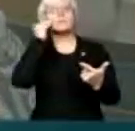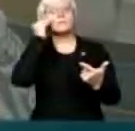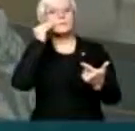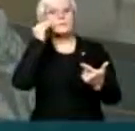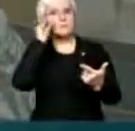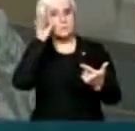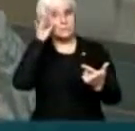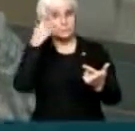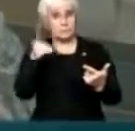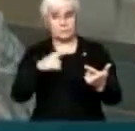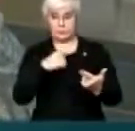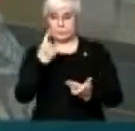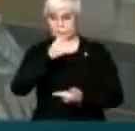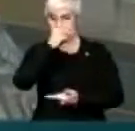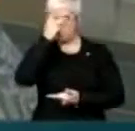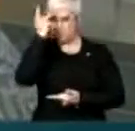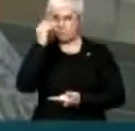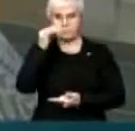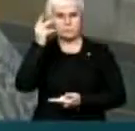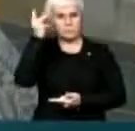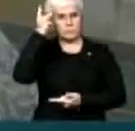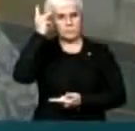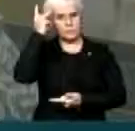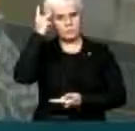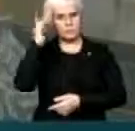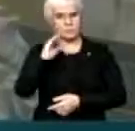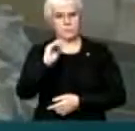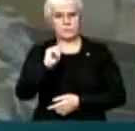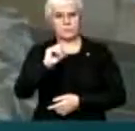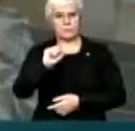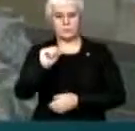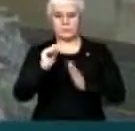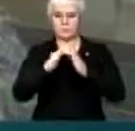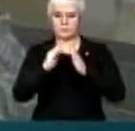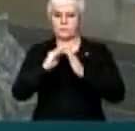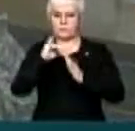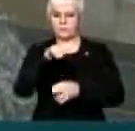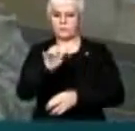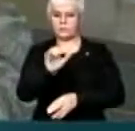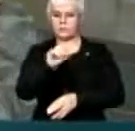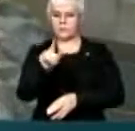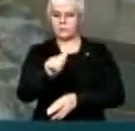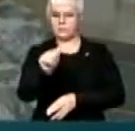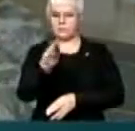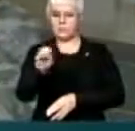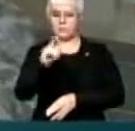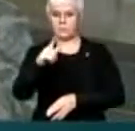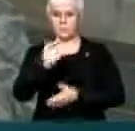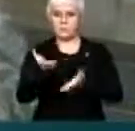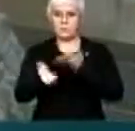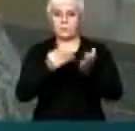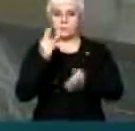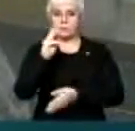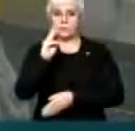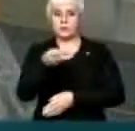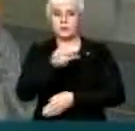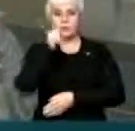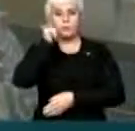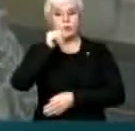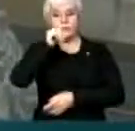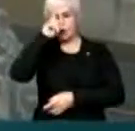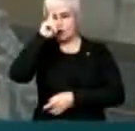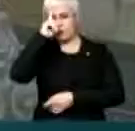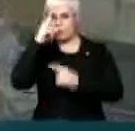eu conheço uma em São Paulo, da Casa Isabel, é uma casa que atende 3 mil mulheres por dia, vítimas de